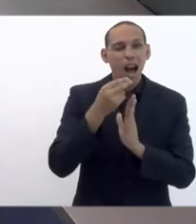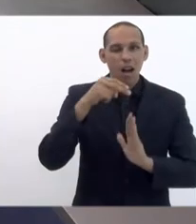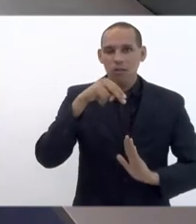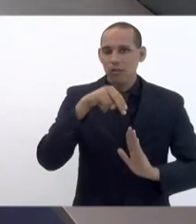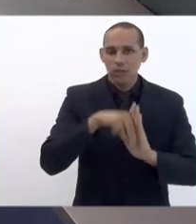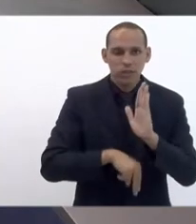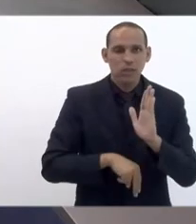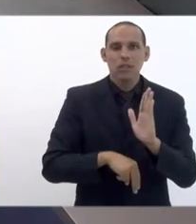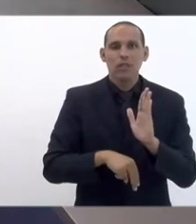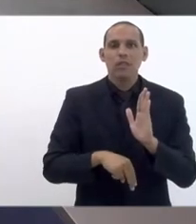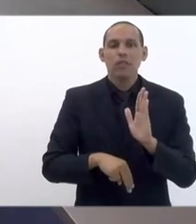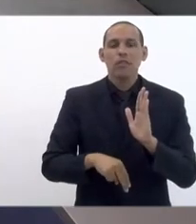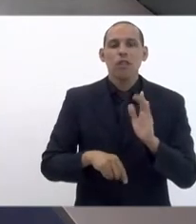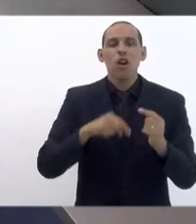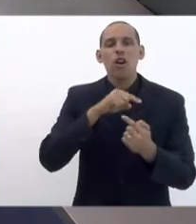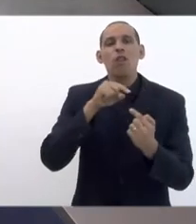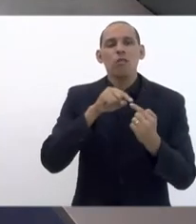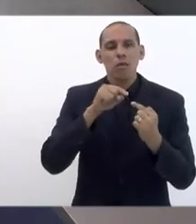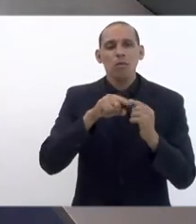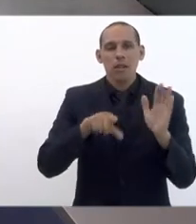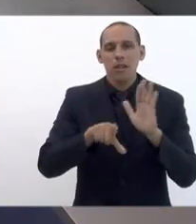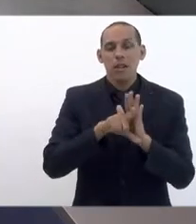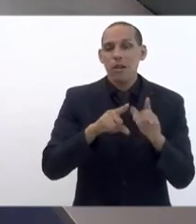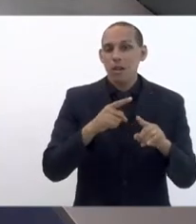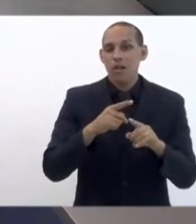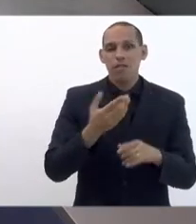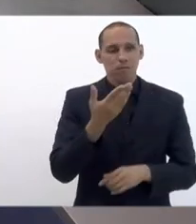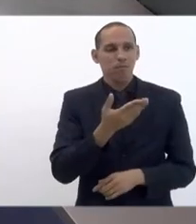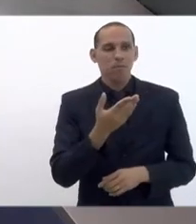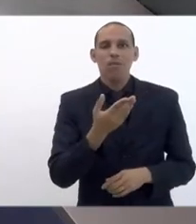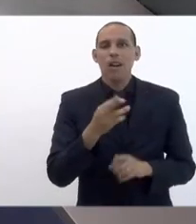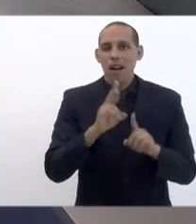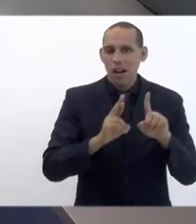deputado Chico Machado, porque constitucionalidade tem.